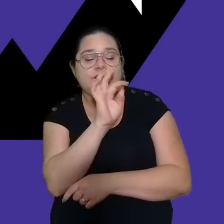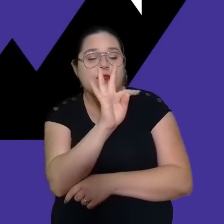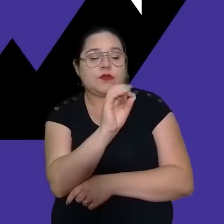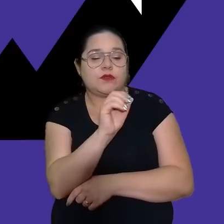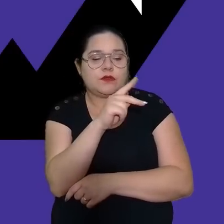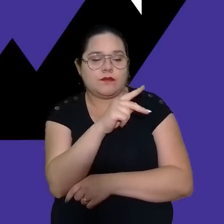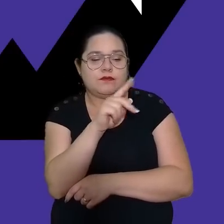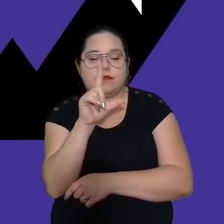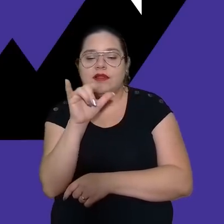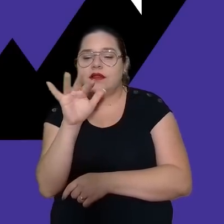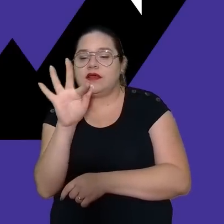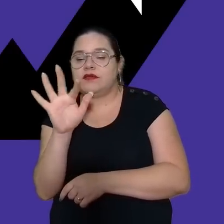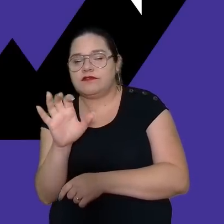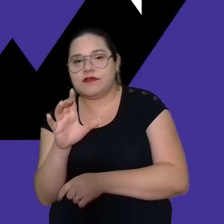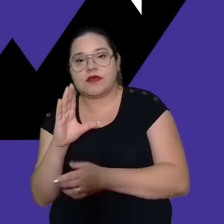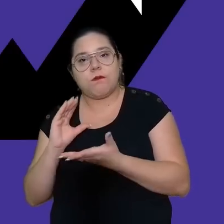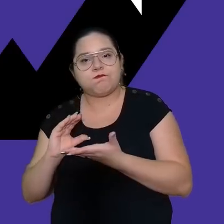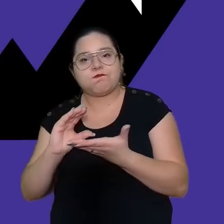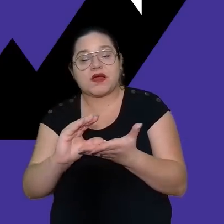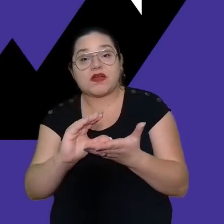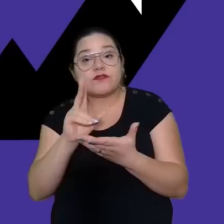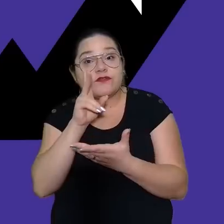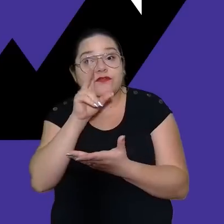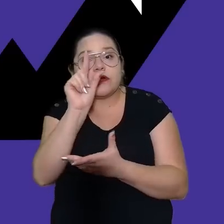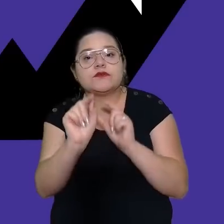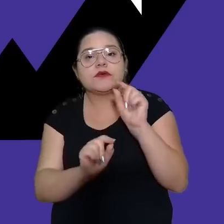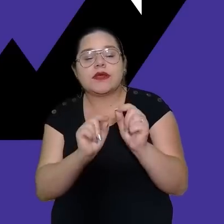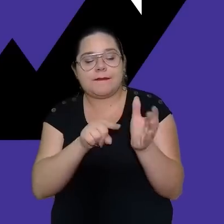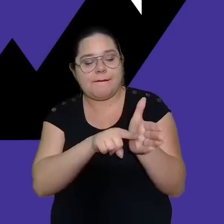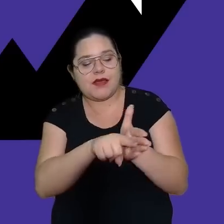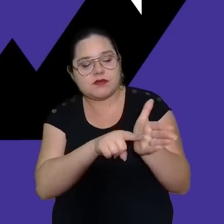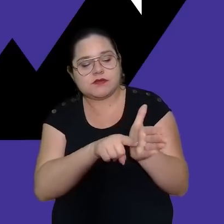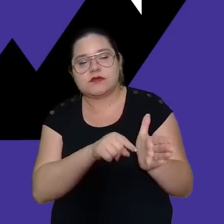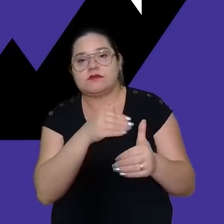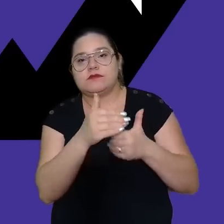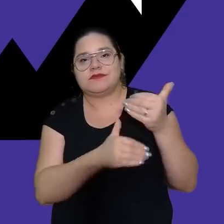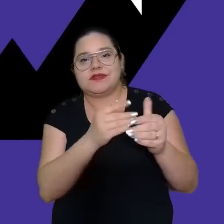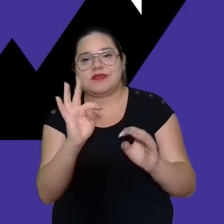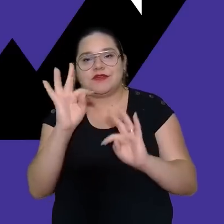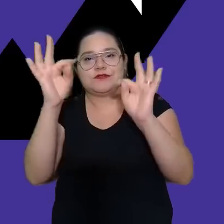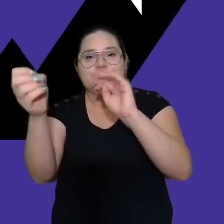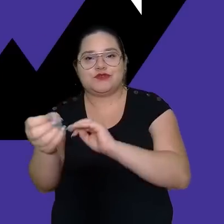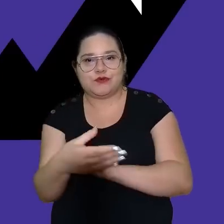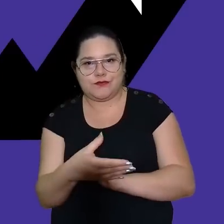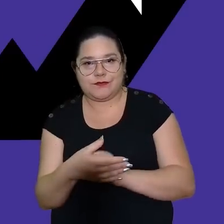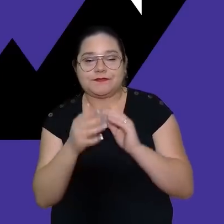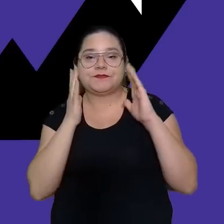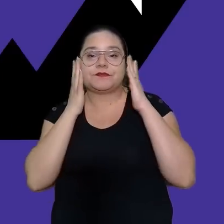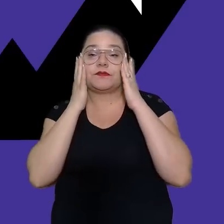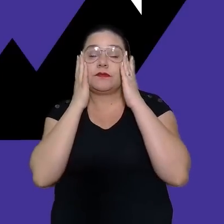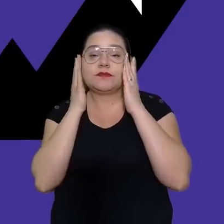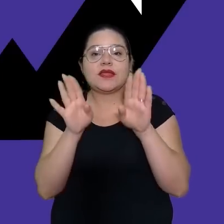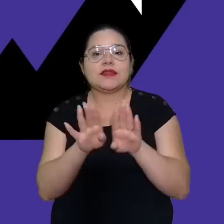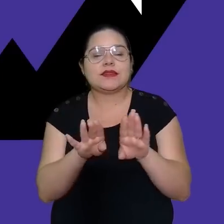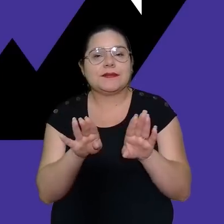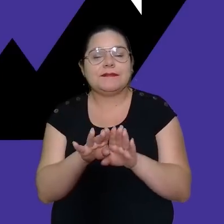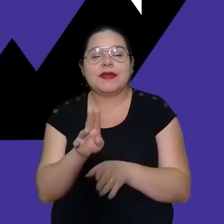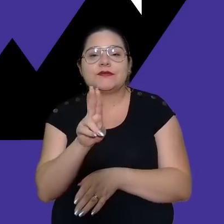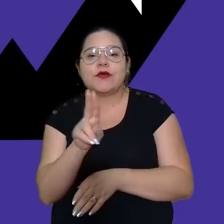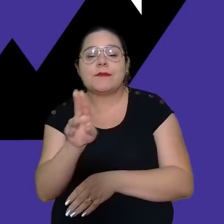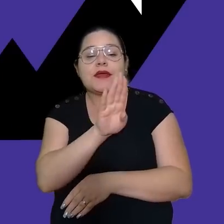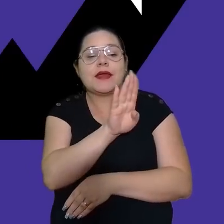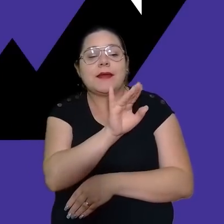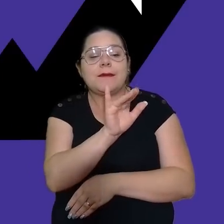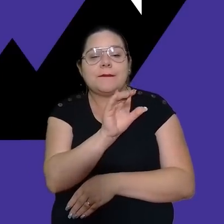investe fortemente em pesquisa e desenvolvimento de novas tecnologias, inclusive dos chamados